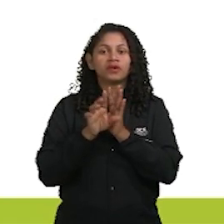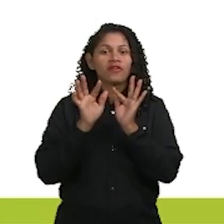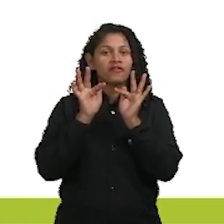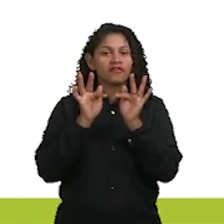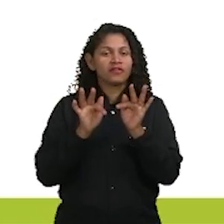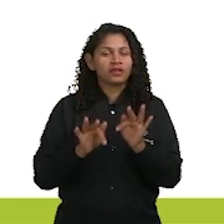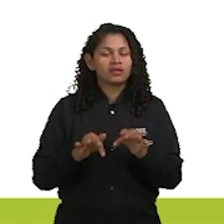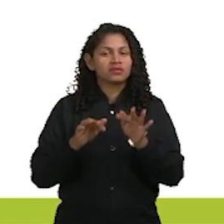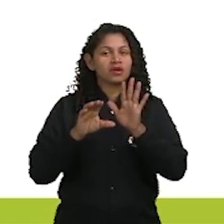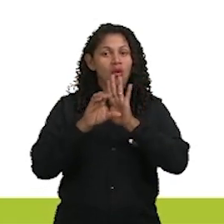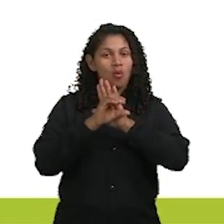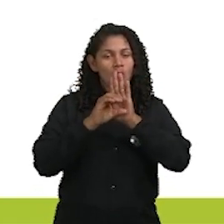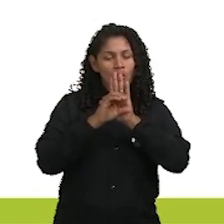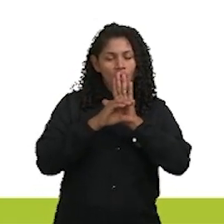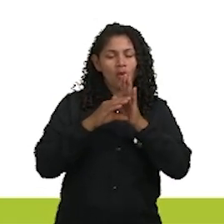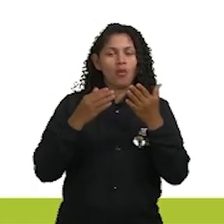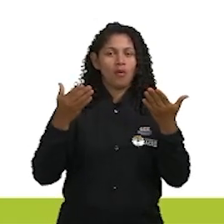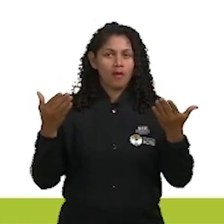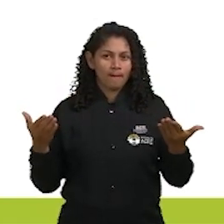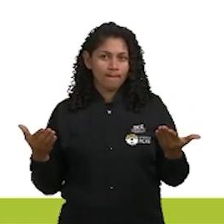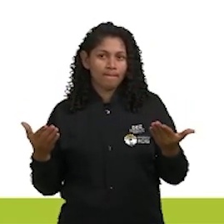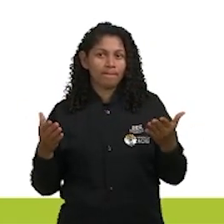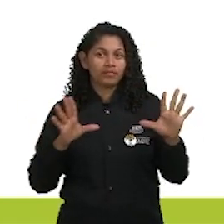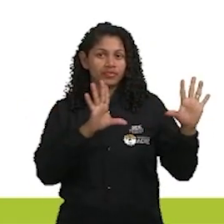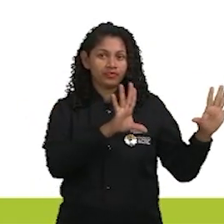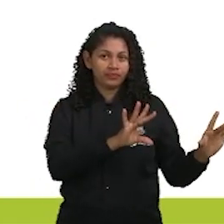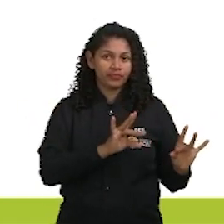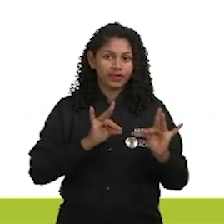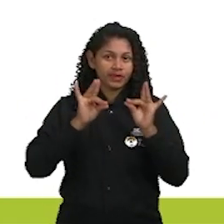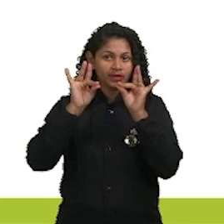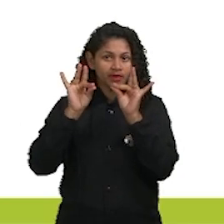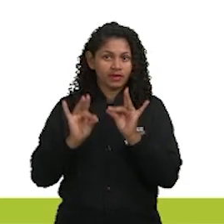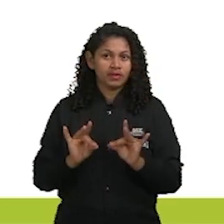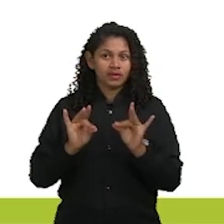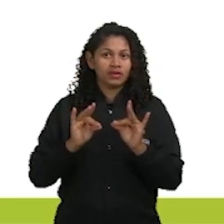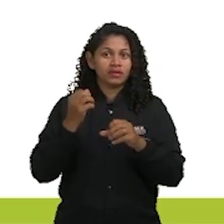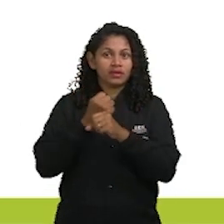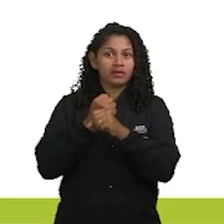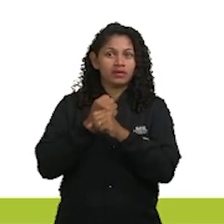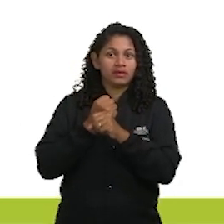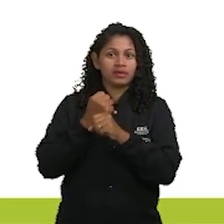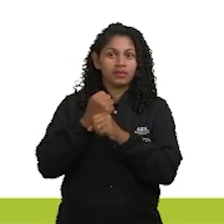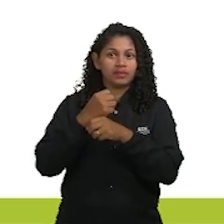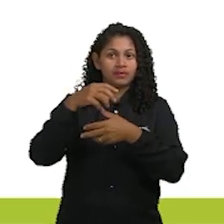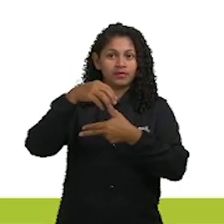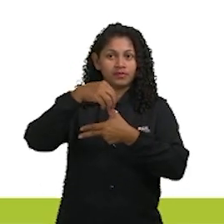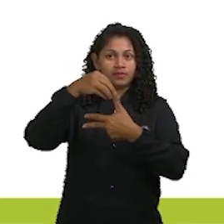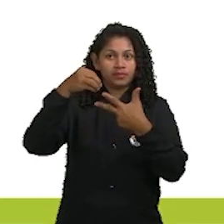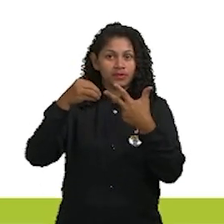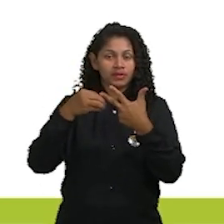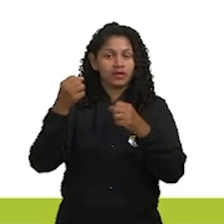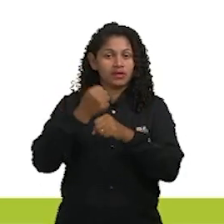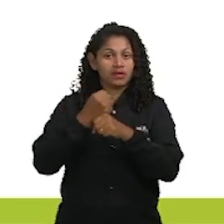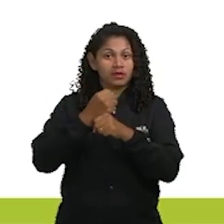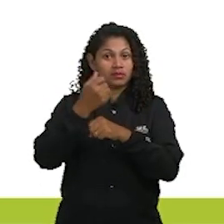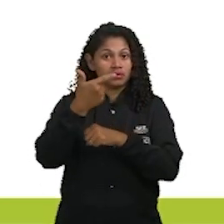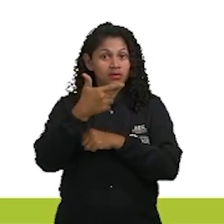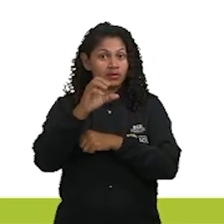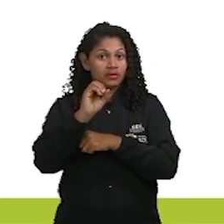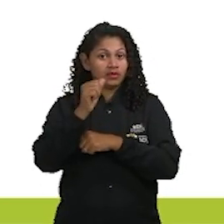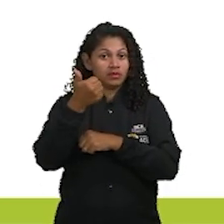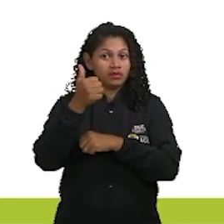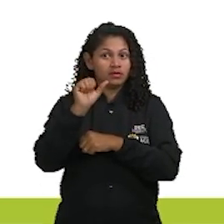nosso conteúdo. Eu retirei essa questão do Enem 2018, da prova amarela, a questão de